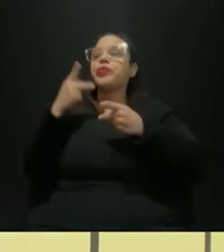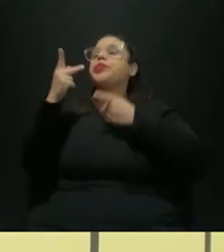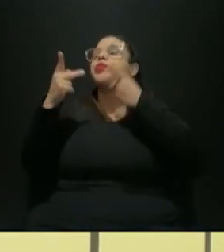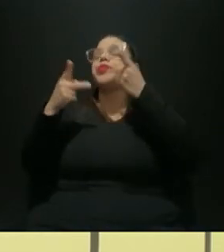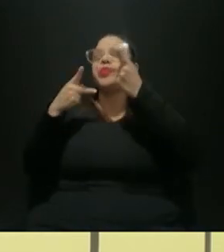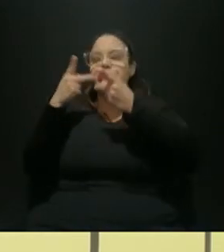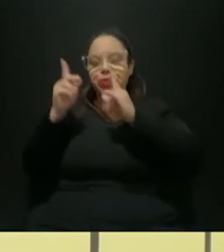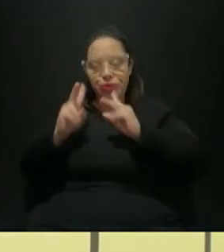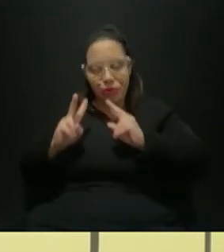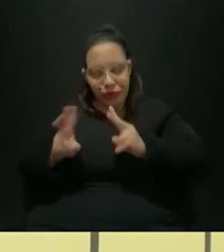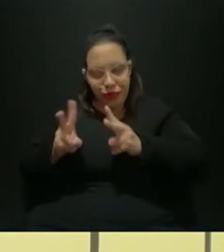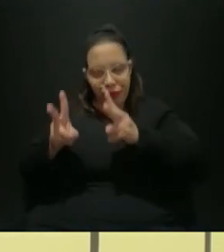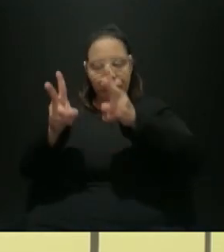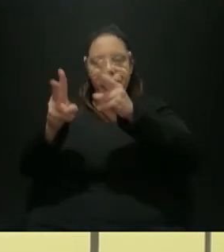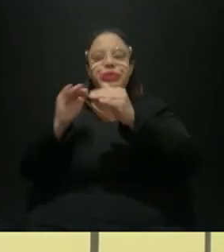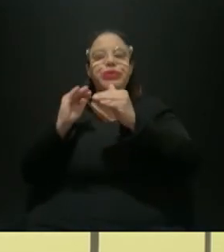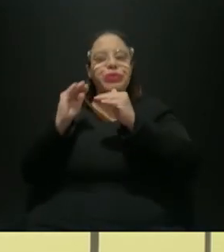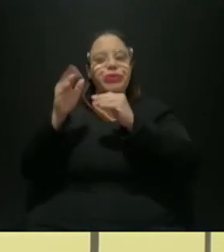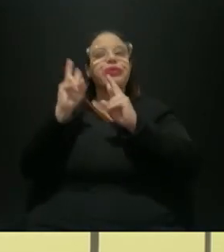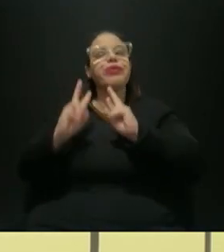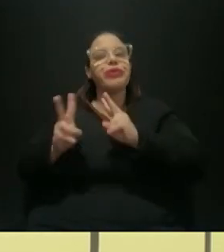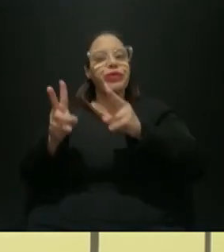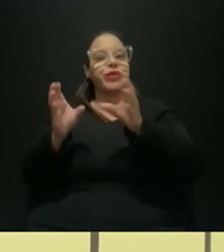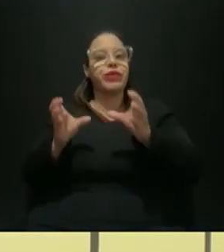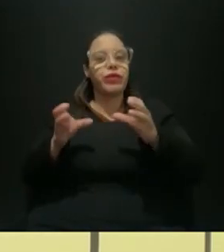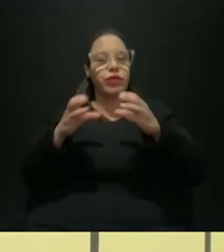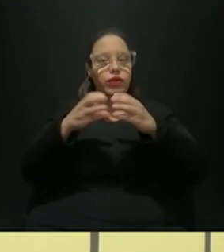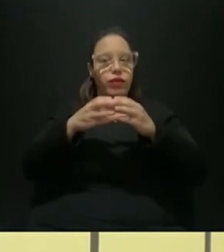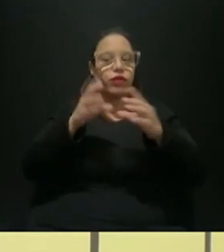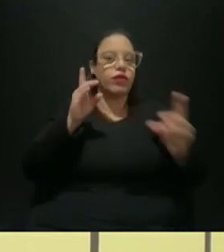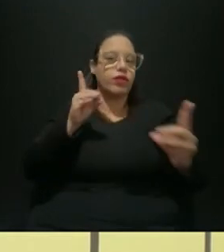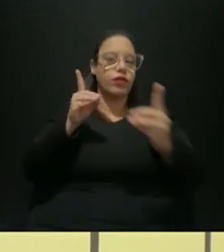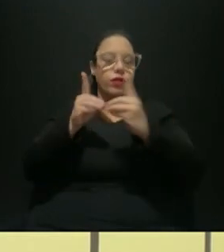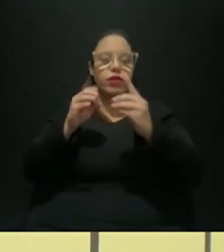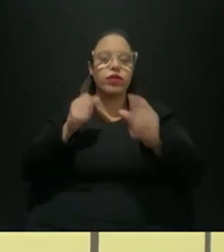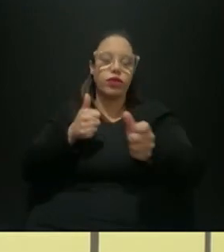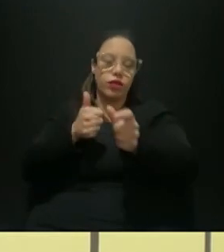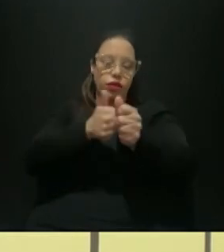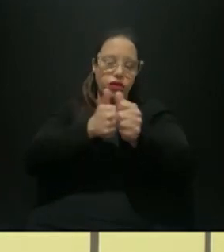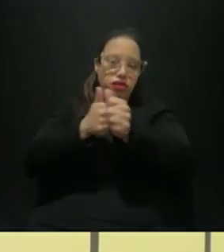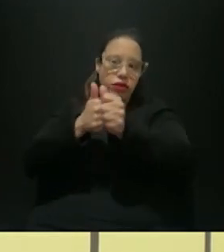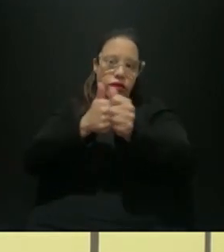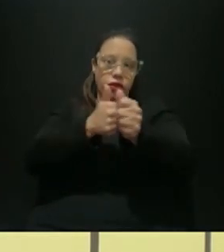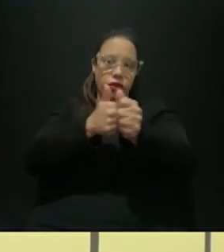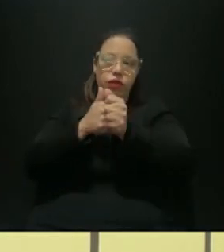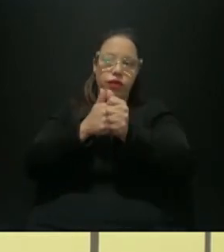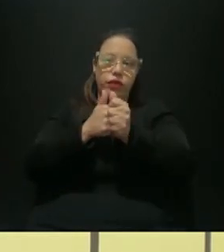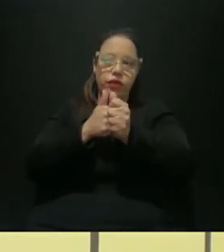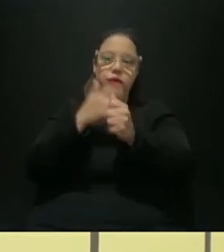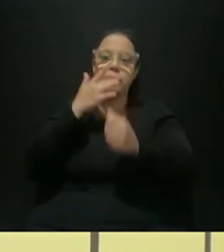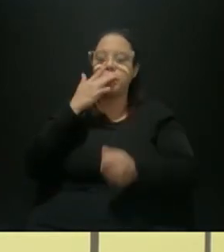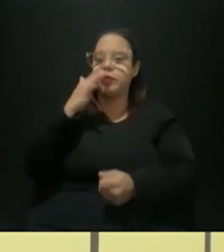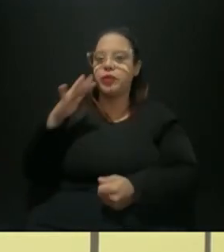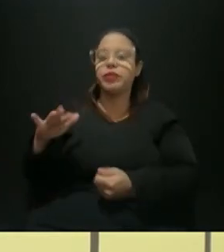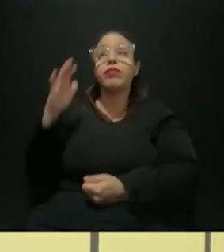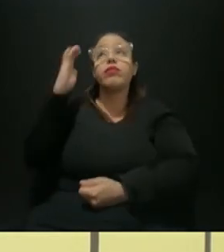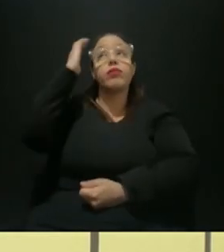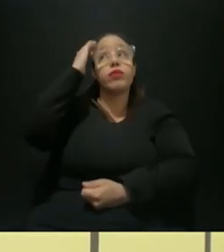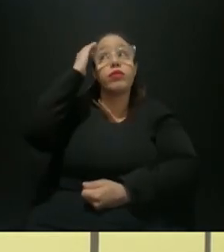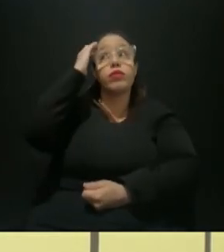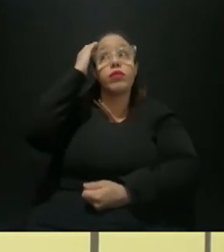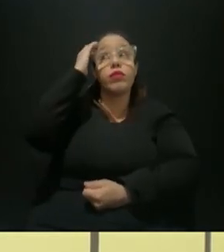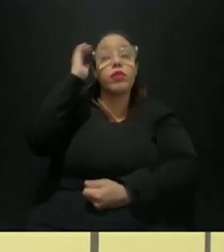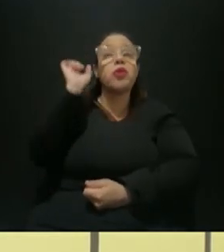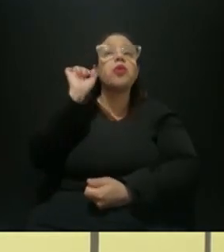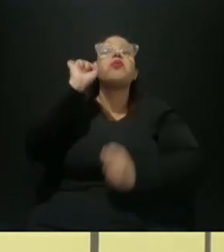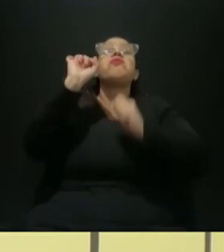com a criança. As equipes precisam atender, acompanhar. E aí a criança vai entendendo o que é o serviço de acolhimento,